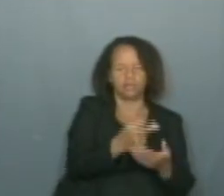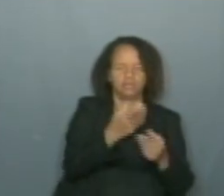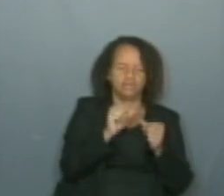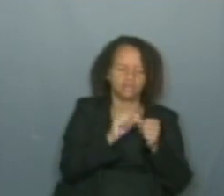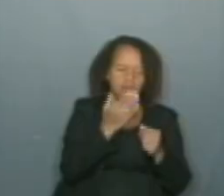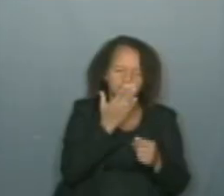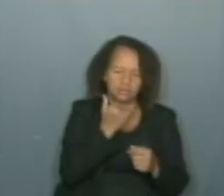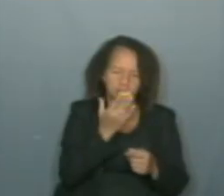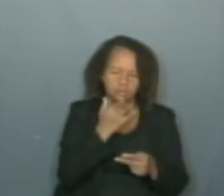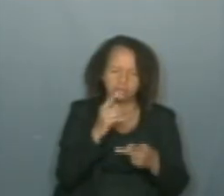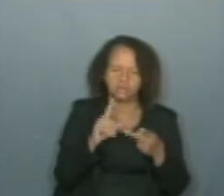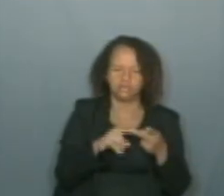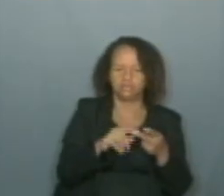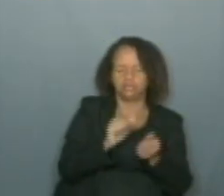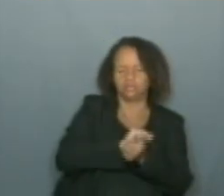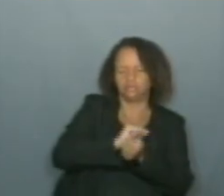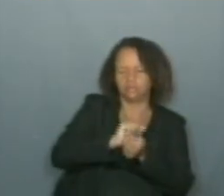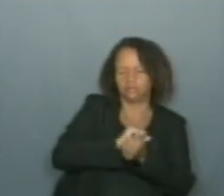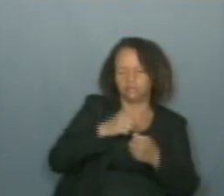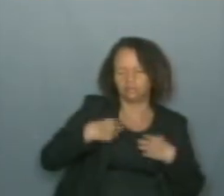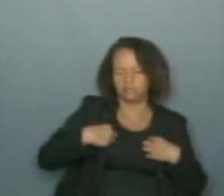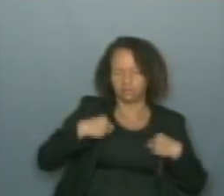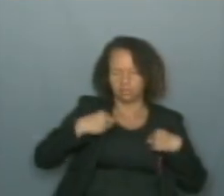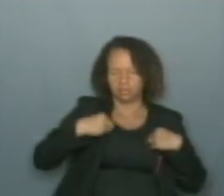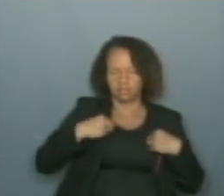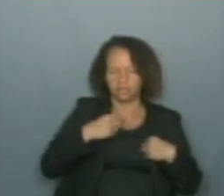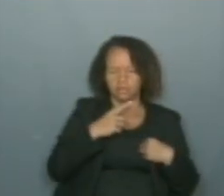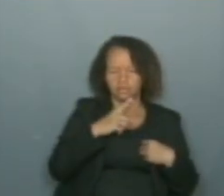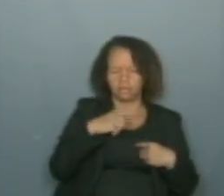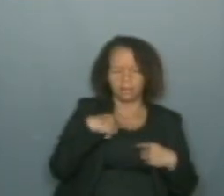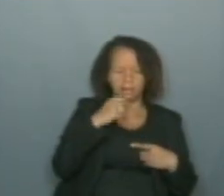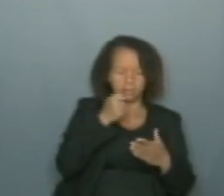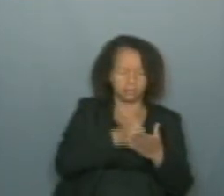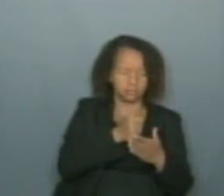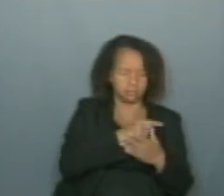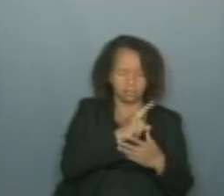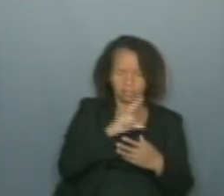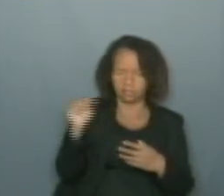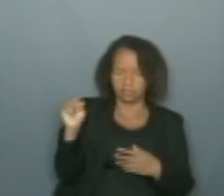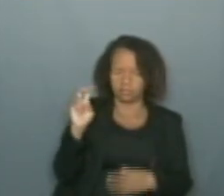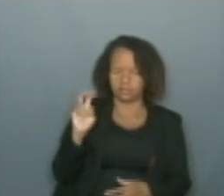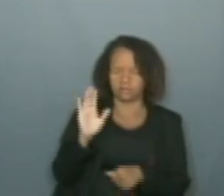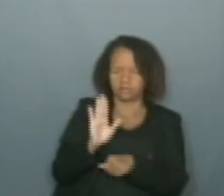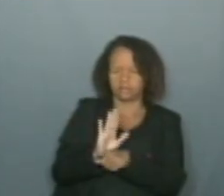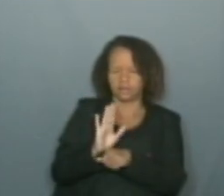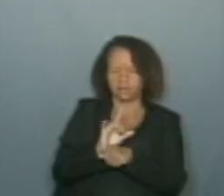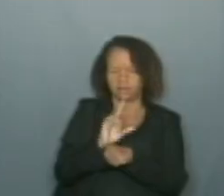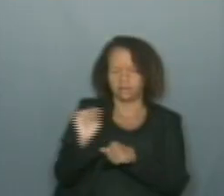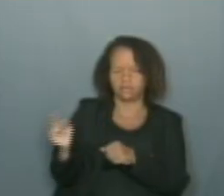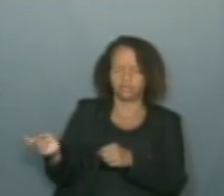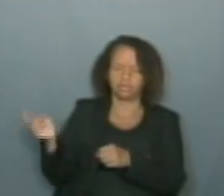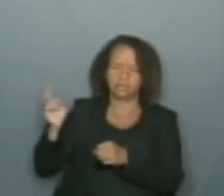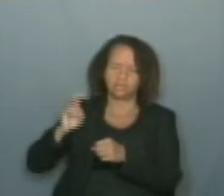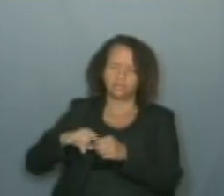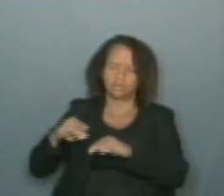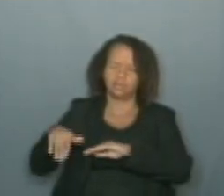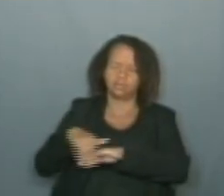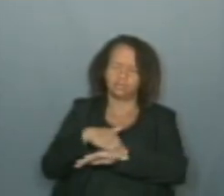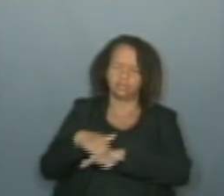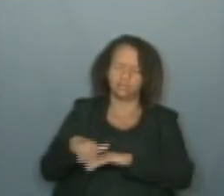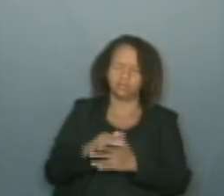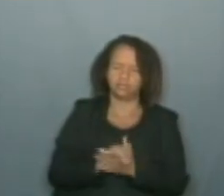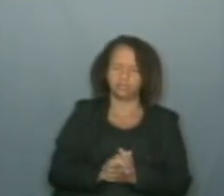uma alimentação, para lavar uma roupa, e depois ser obrigado a sair às 5 horas da tarde, voltando para a